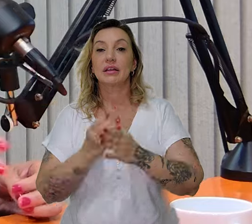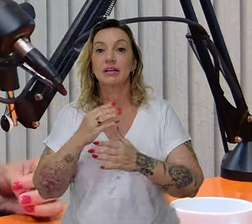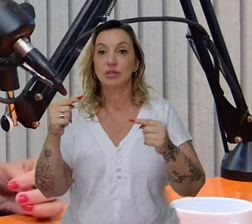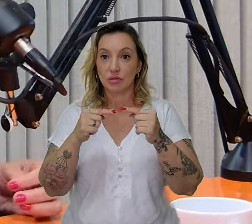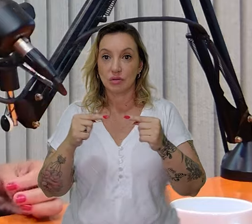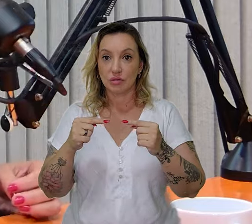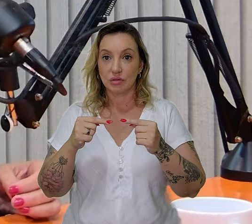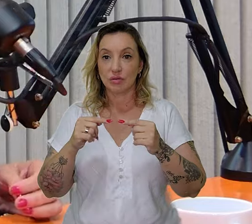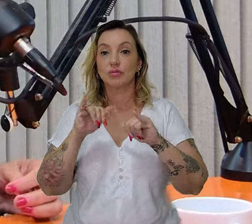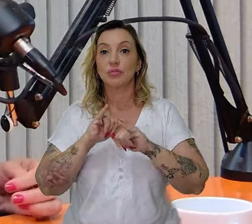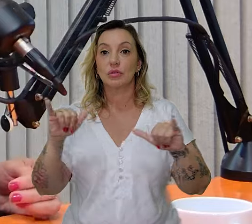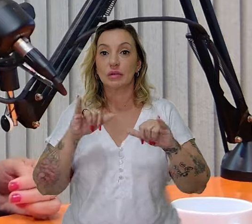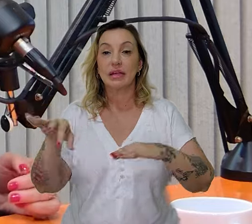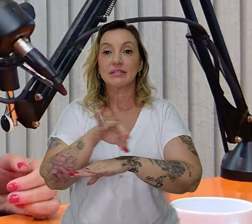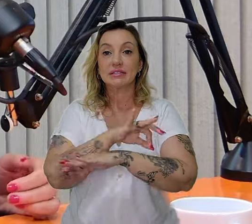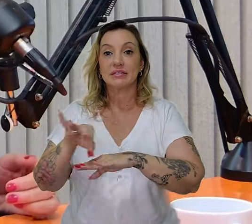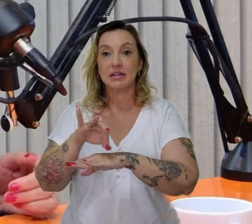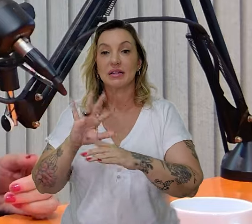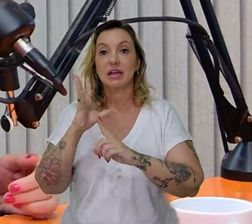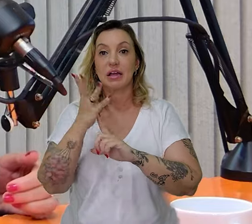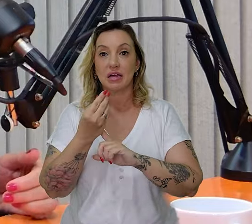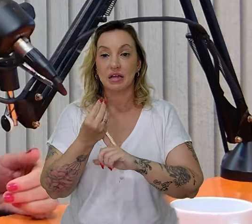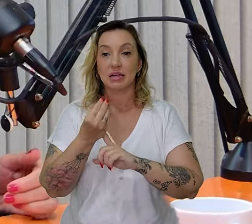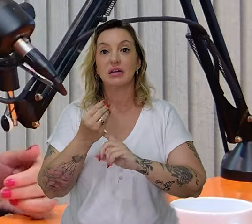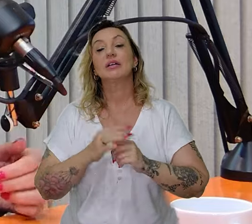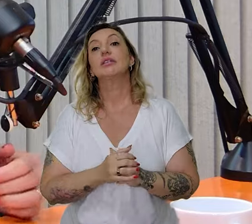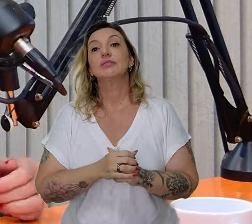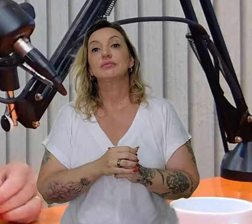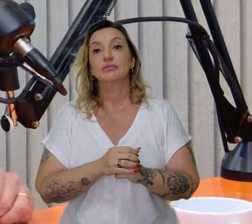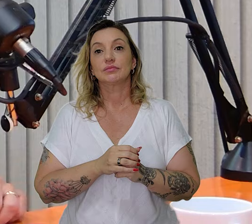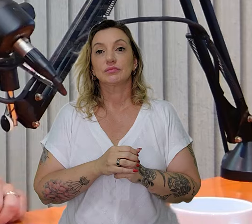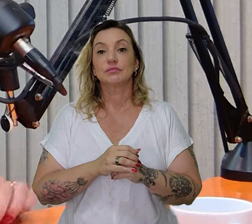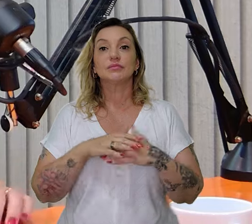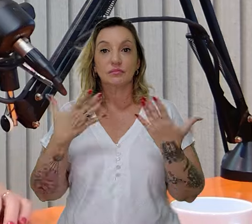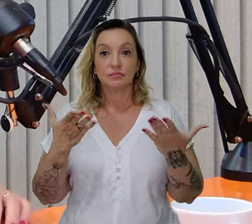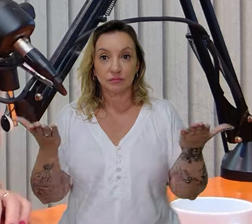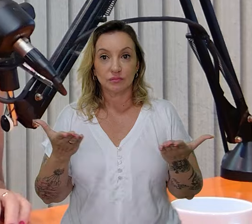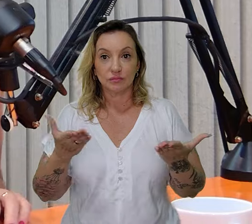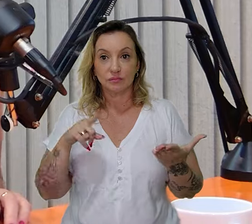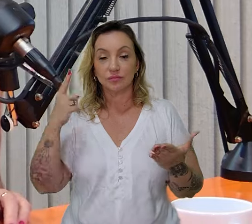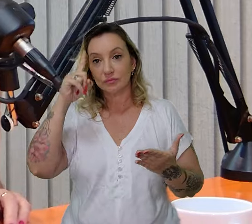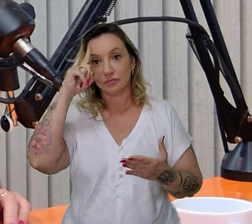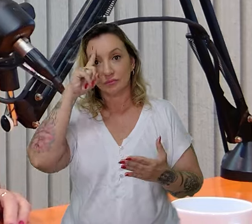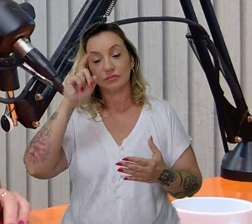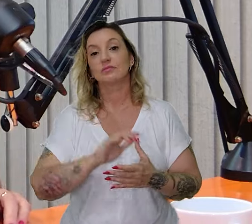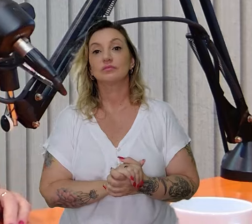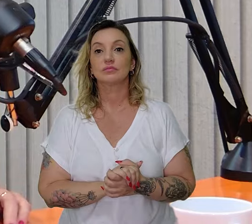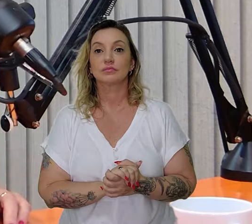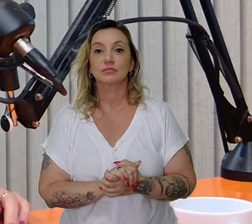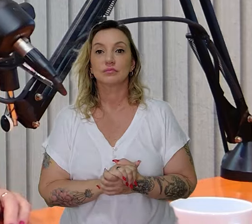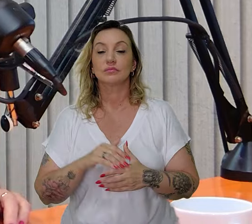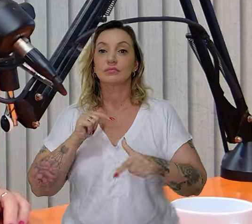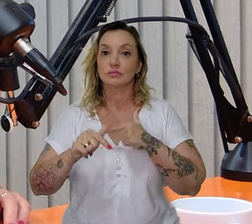tem muito a ver com as áreas de publicação design Artes performances e tal S eh mas hoje no nosso dia a dia no